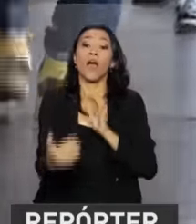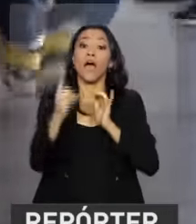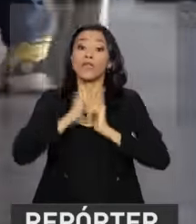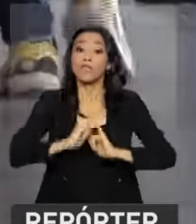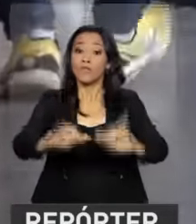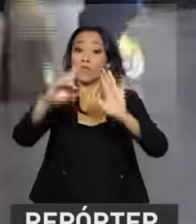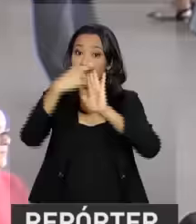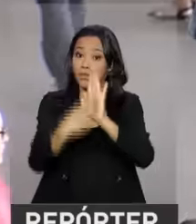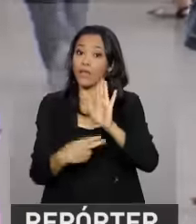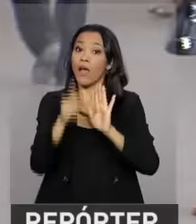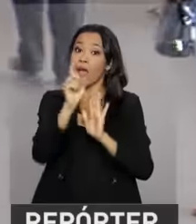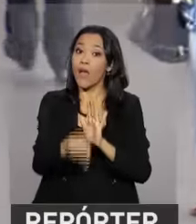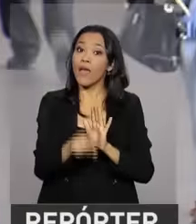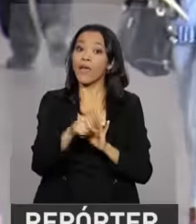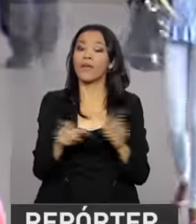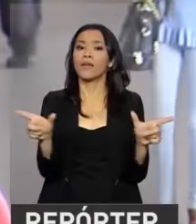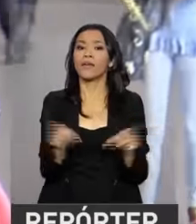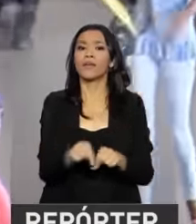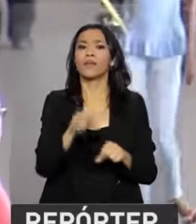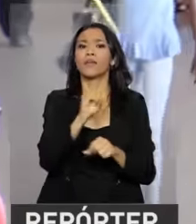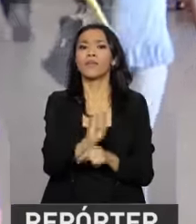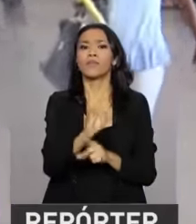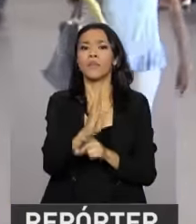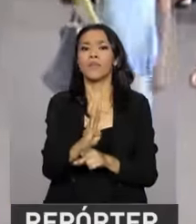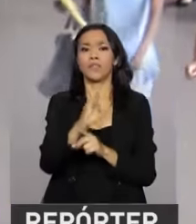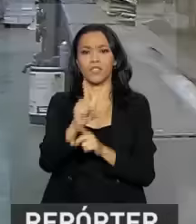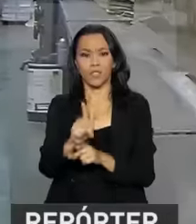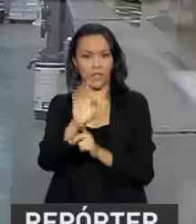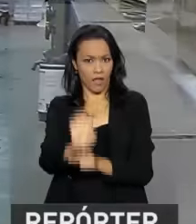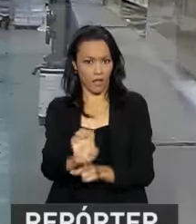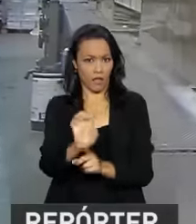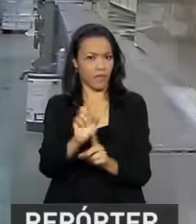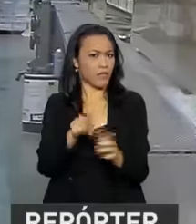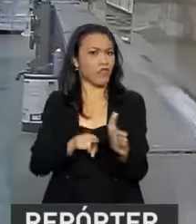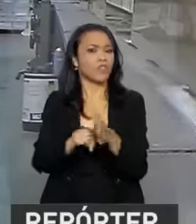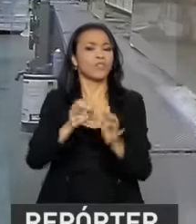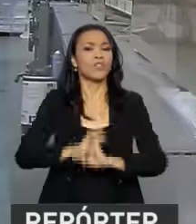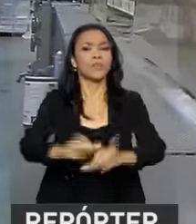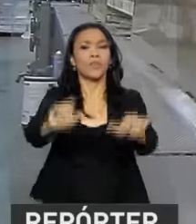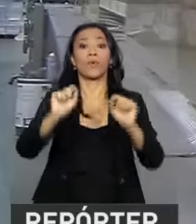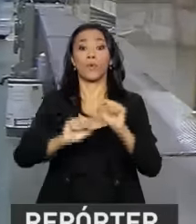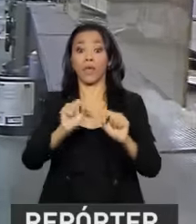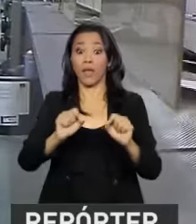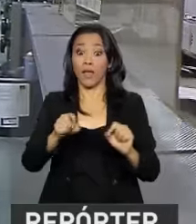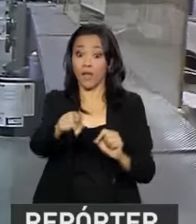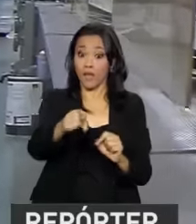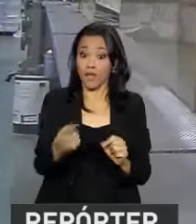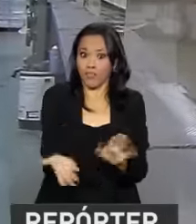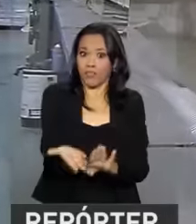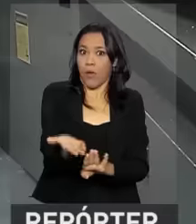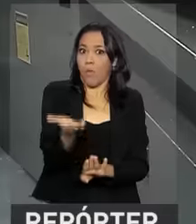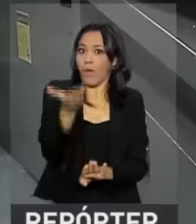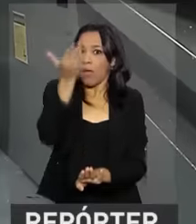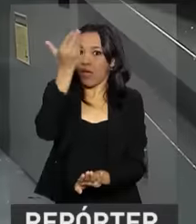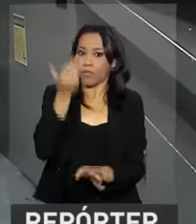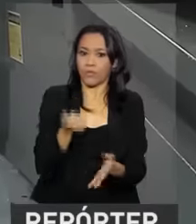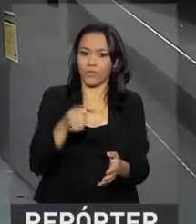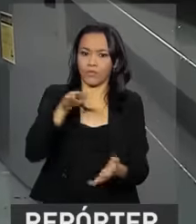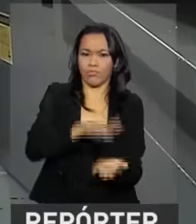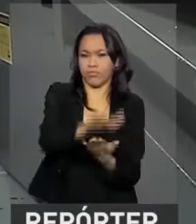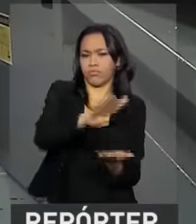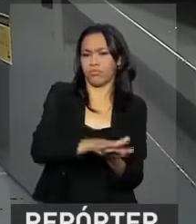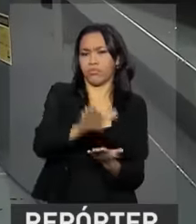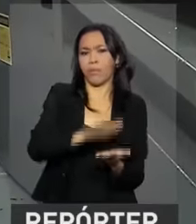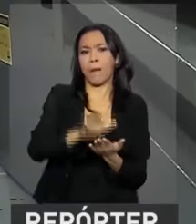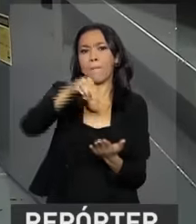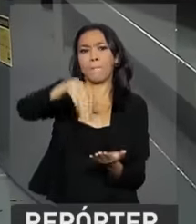do Instituto Brasileiro de Geografia e Estatística, o IBGE, que apontou alta na fabricação de bens intermediários, como os